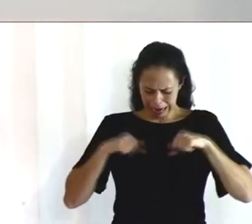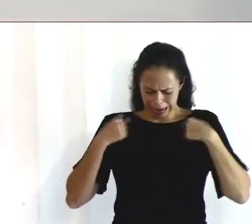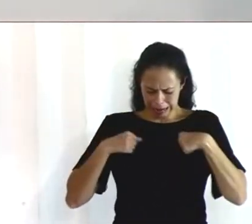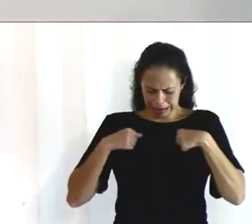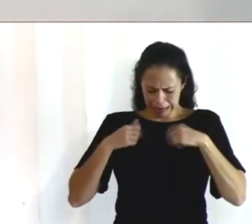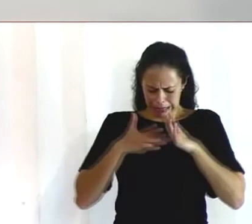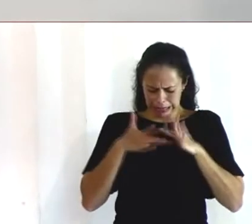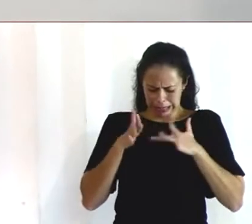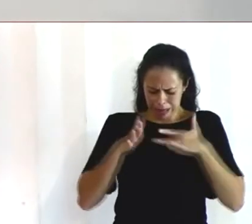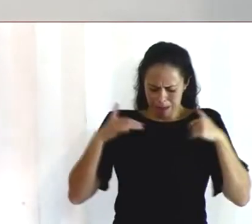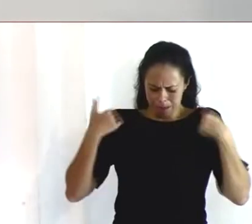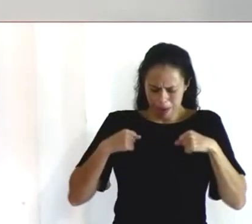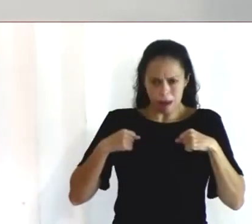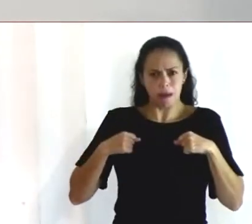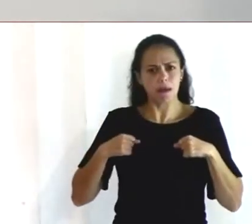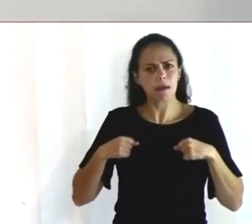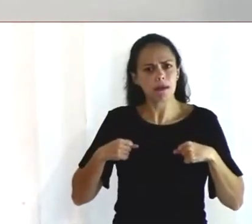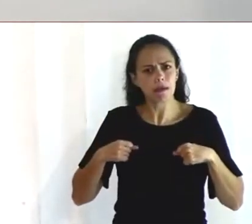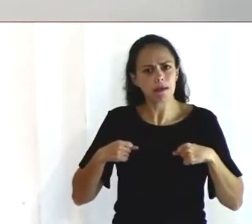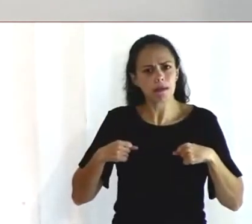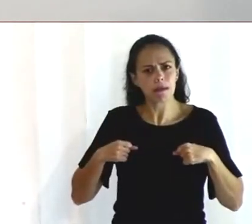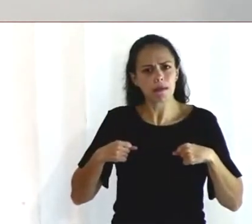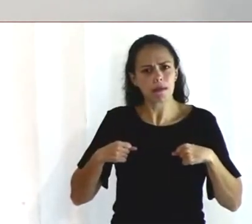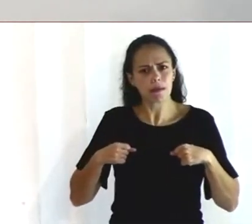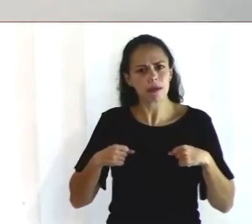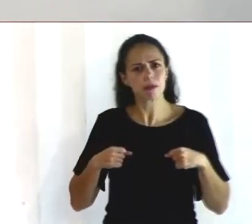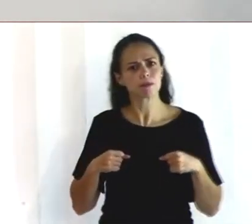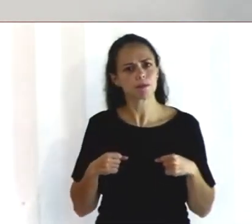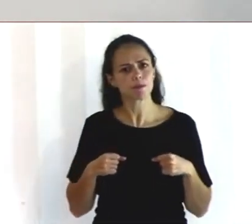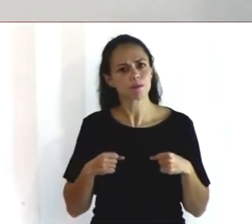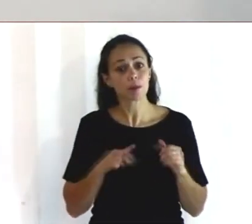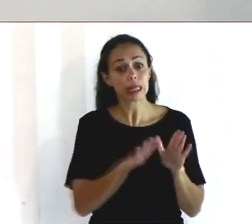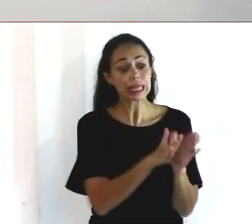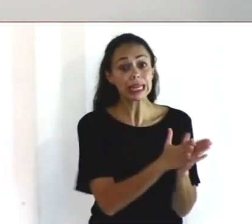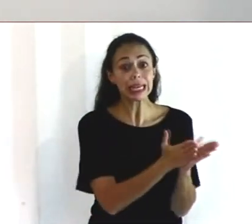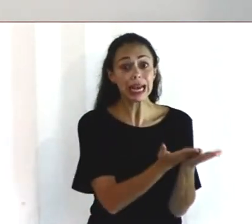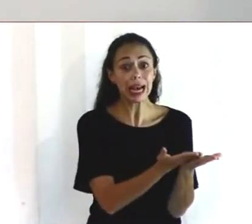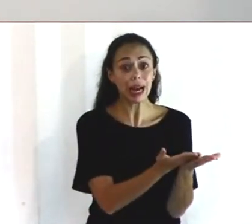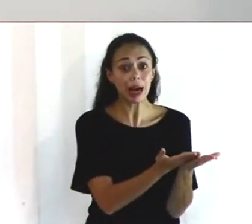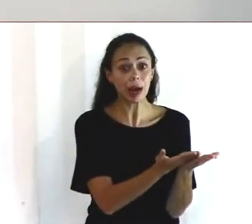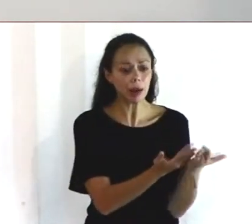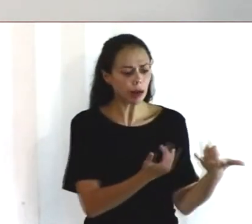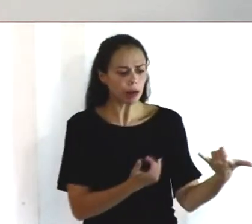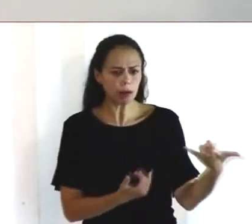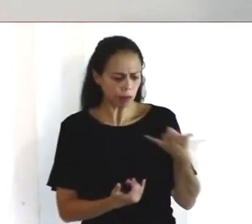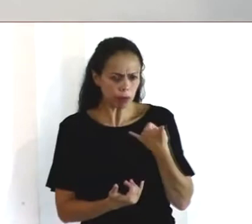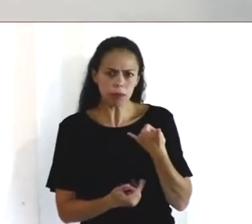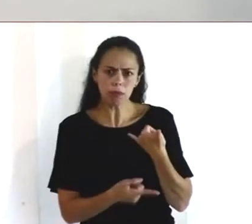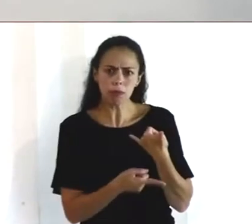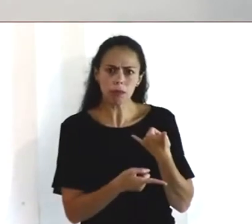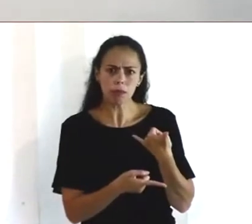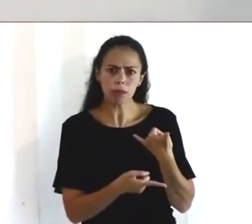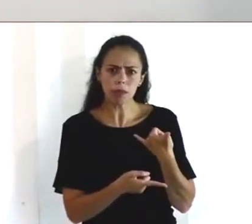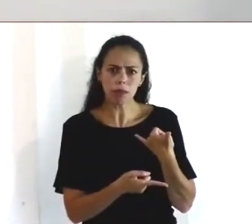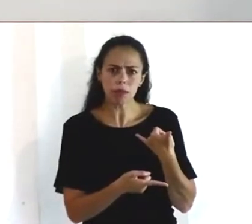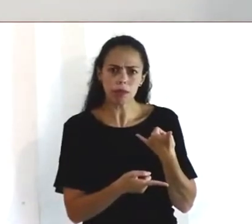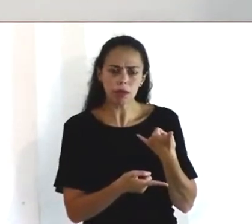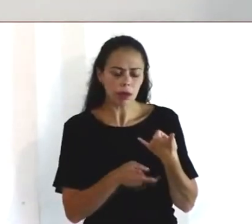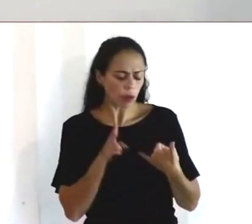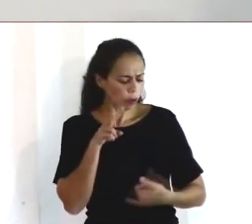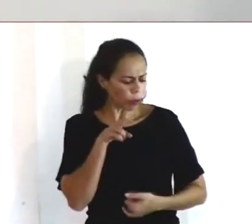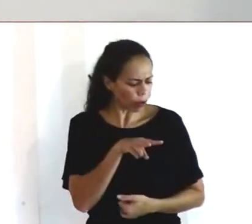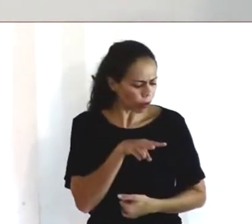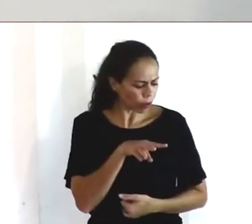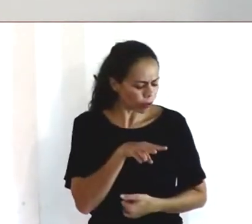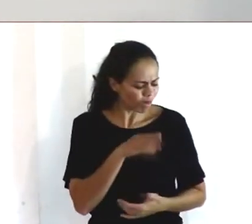e a Bíblia inspirada mostra essa história, isso é uma narrativa de fatos, eu e você temos de nos